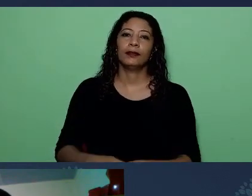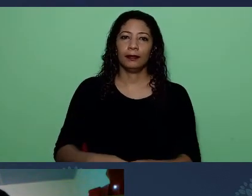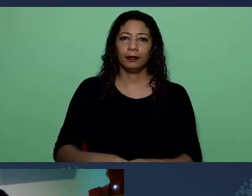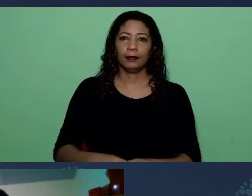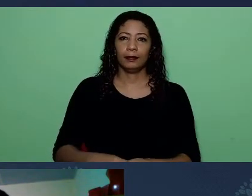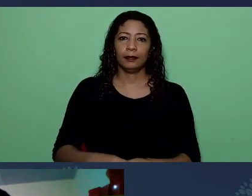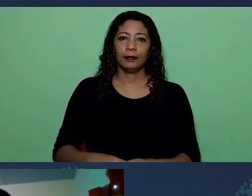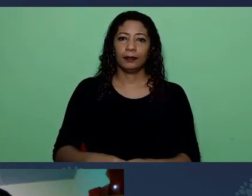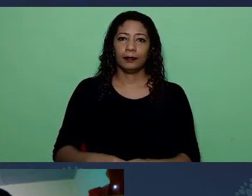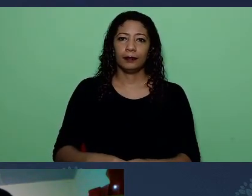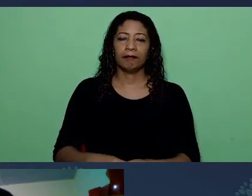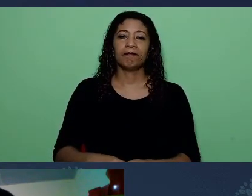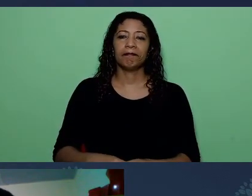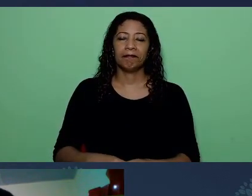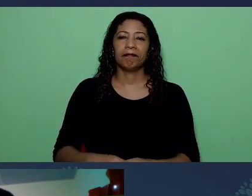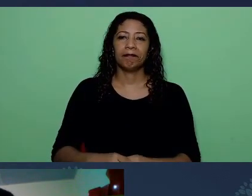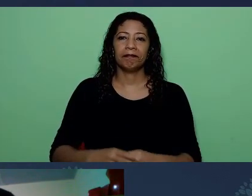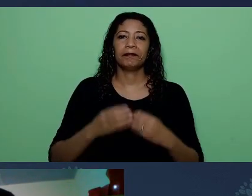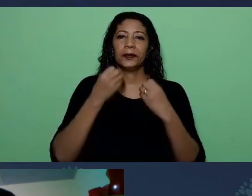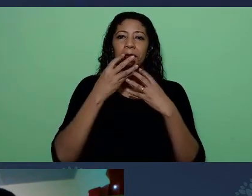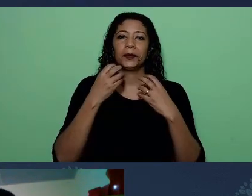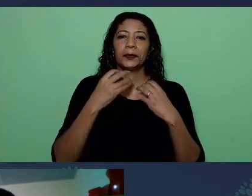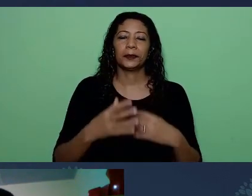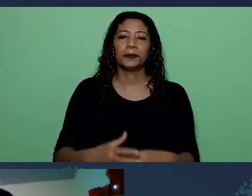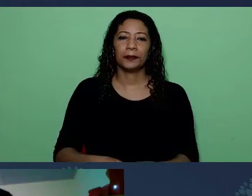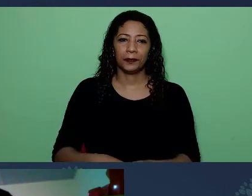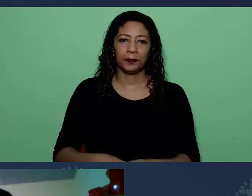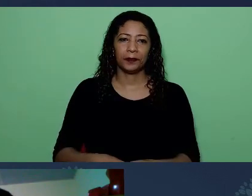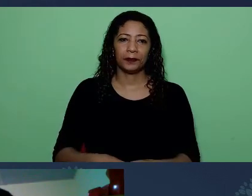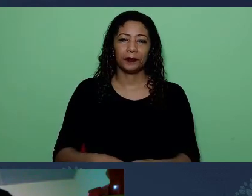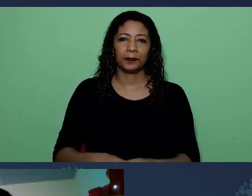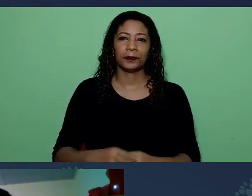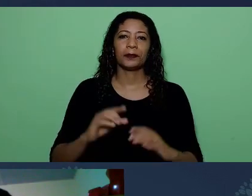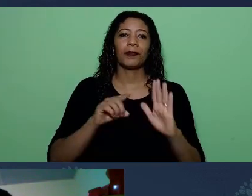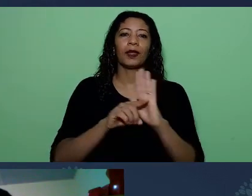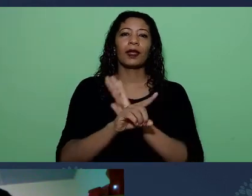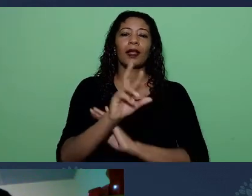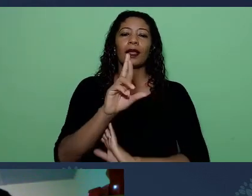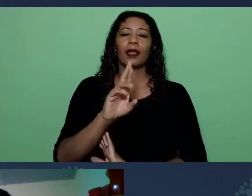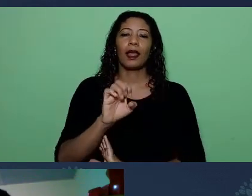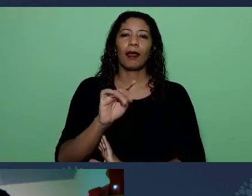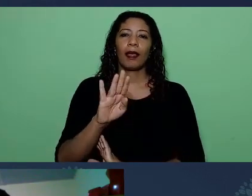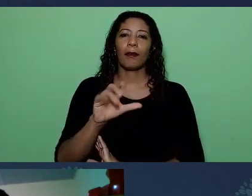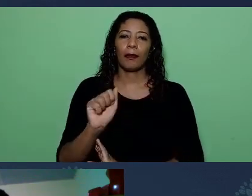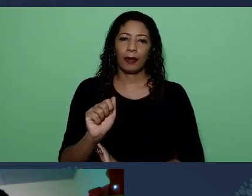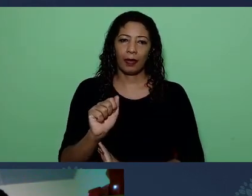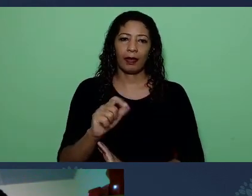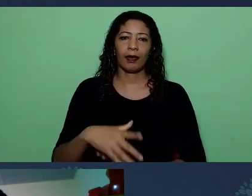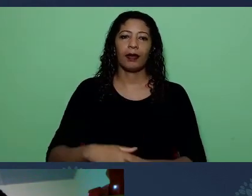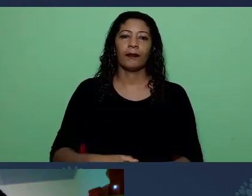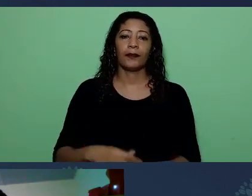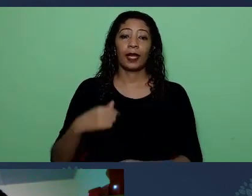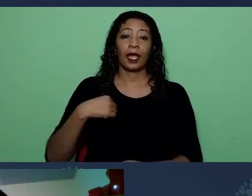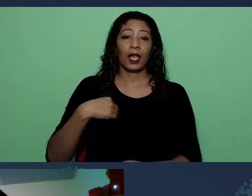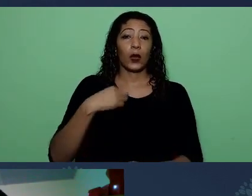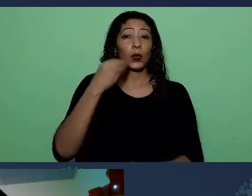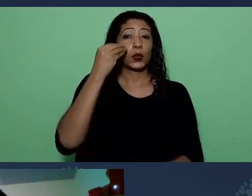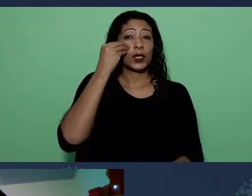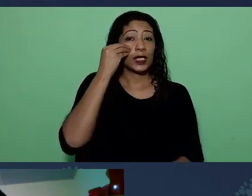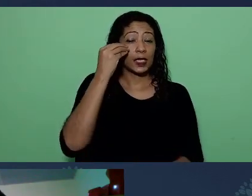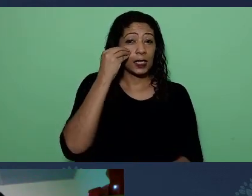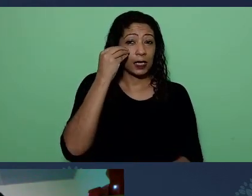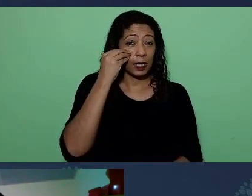Muito bom, doutor Paulo, muito bom. A Rebeca Castro pergunta: estou tentando deixar a asma da minha